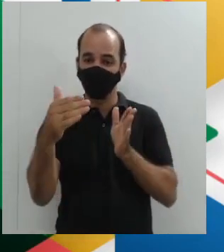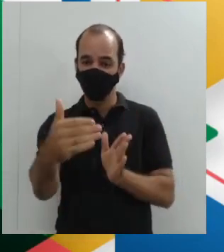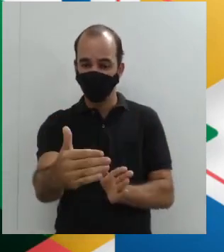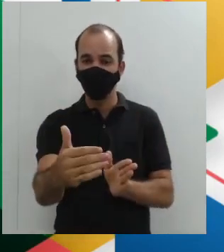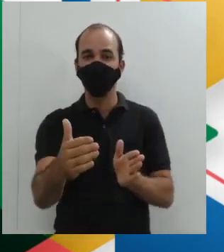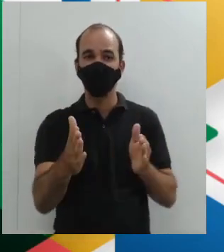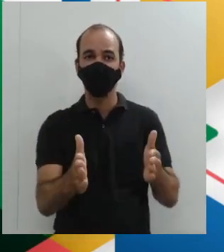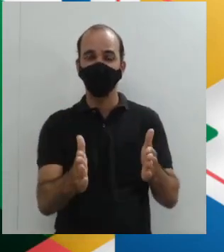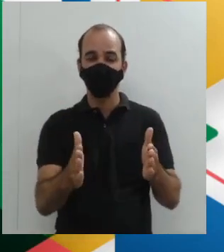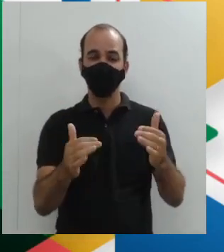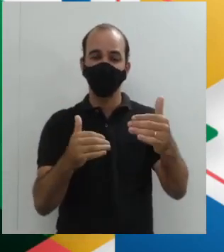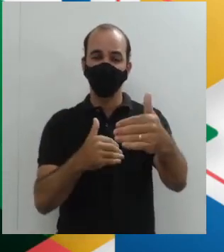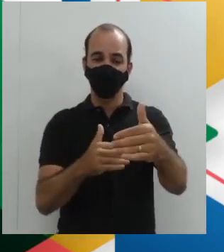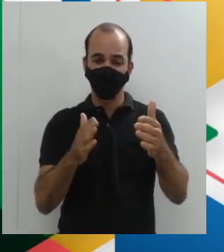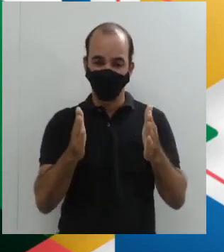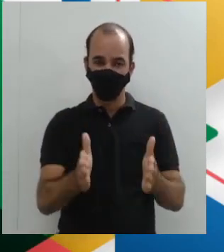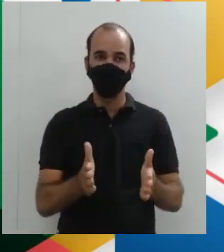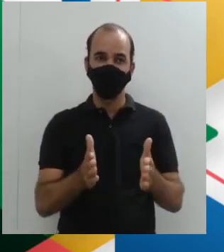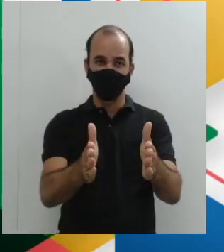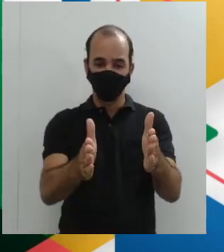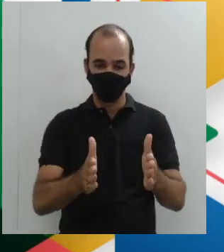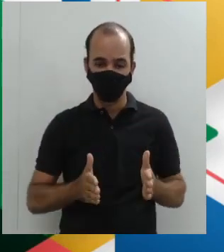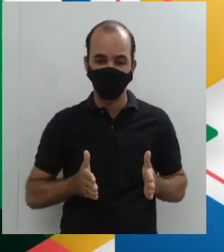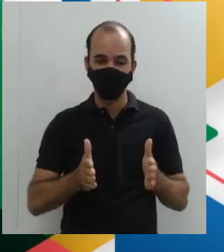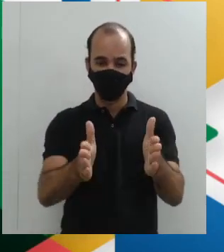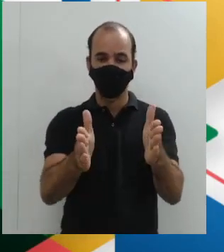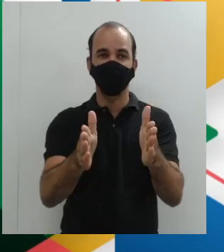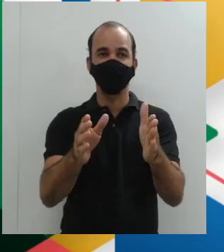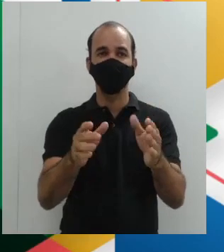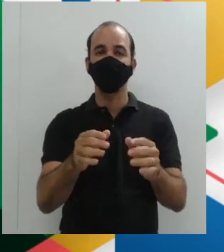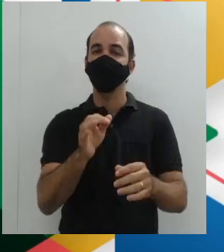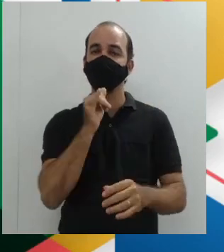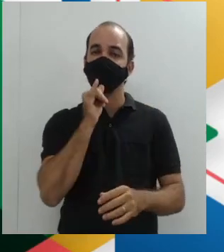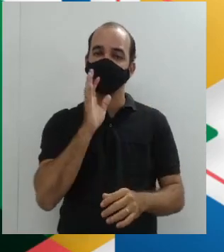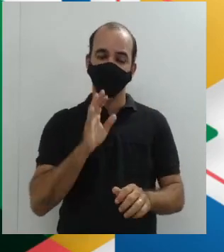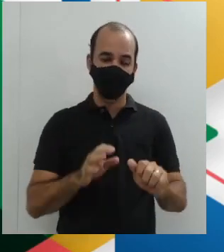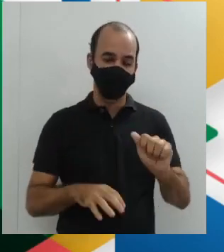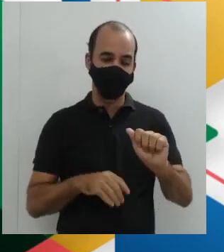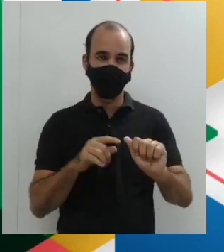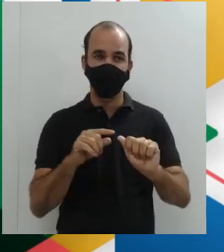bacana, bem parecida com o nosso aquário. Aí eu tenho comprimento medida A,